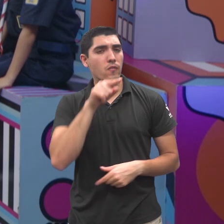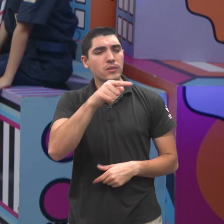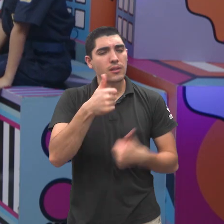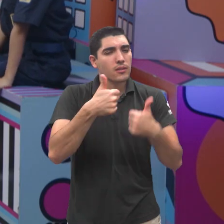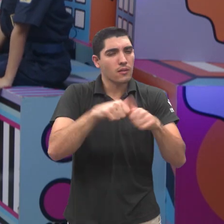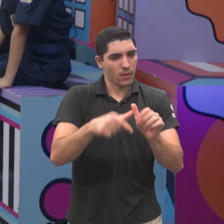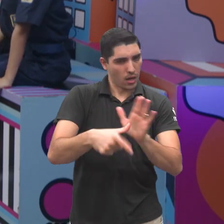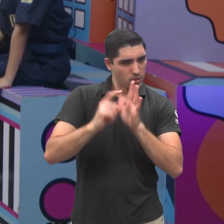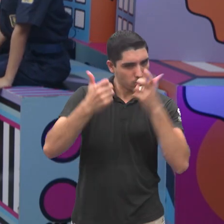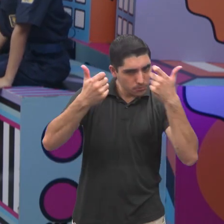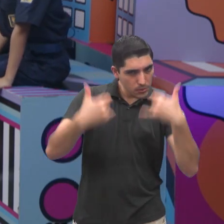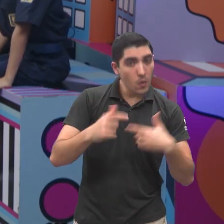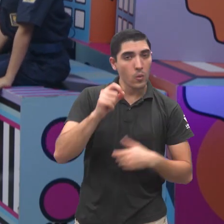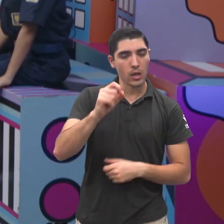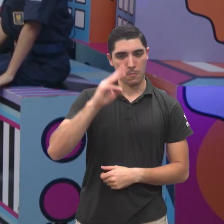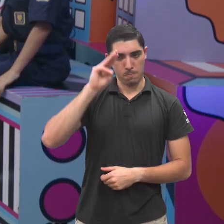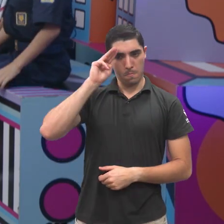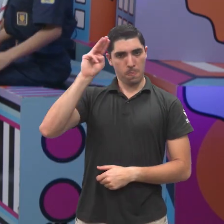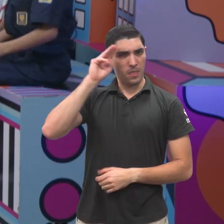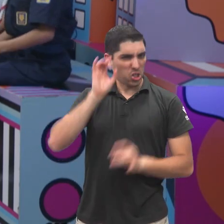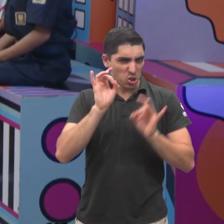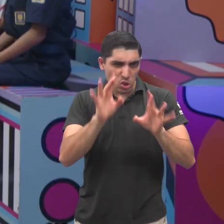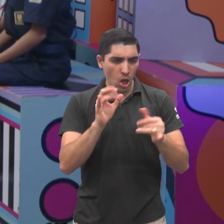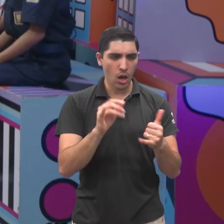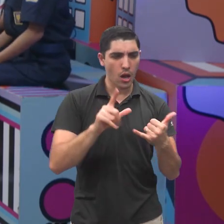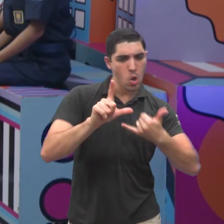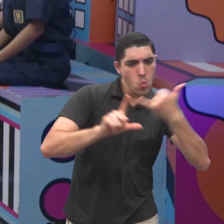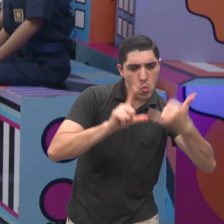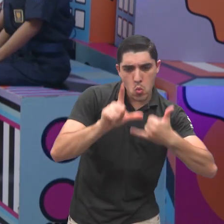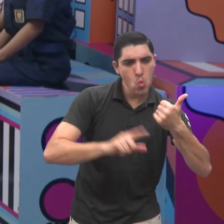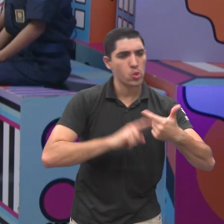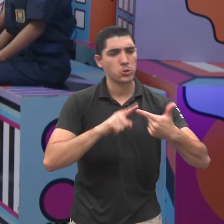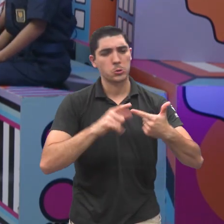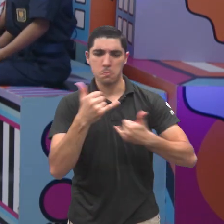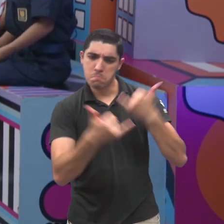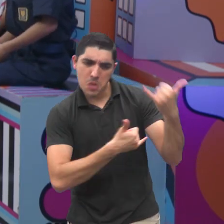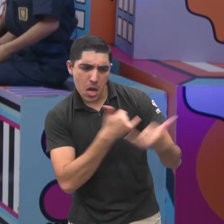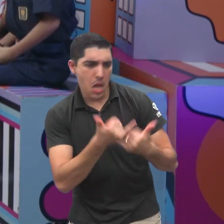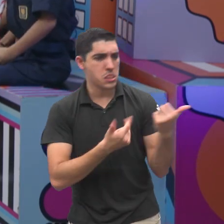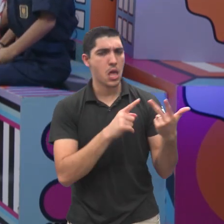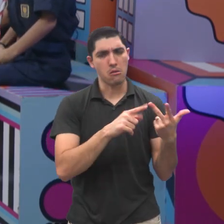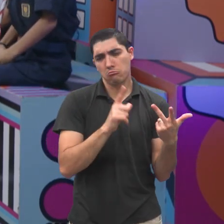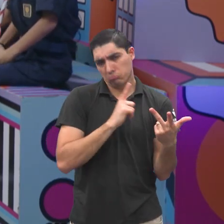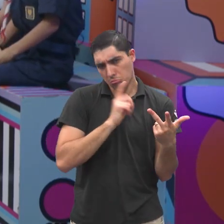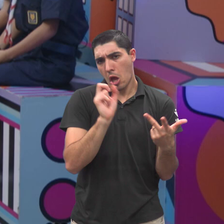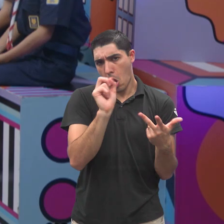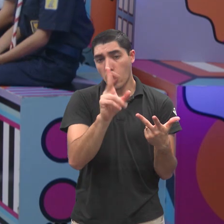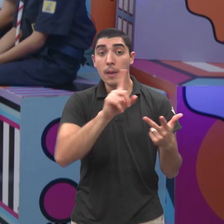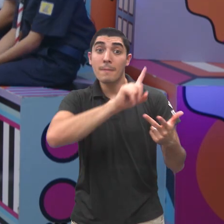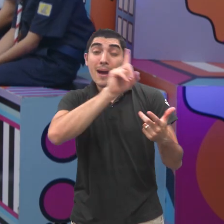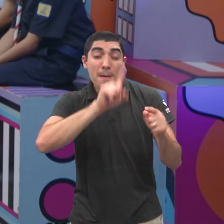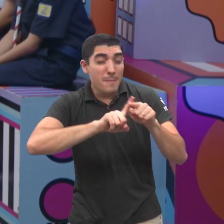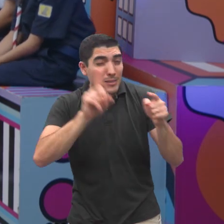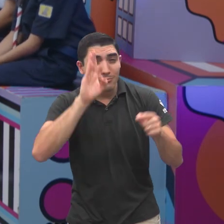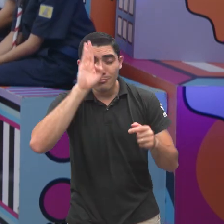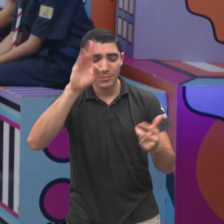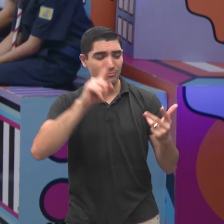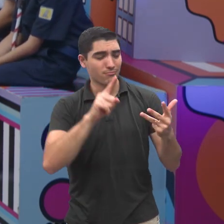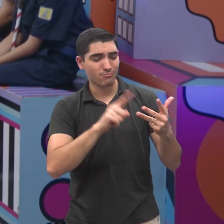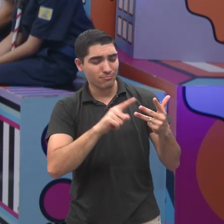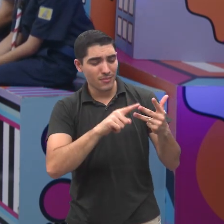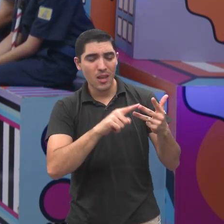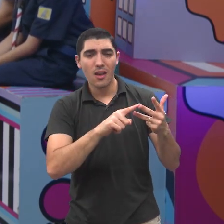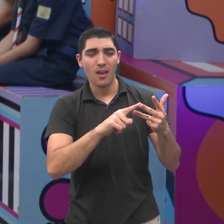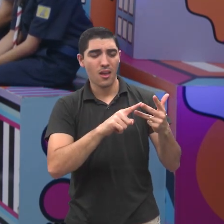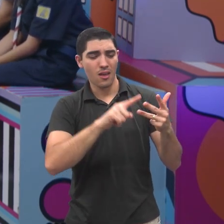um escoteiro vai muito além das atividades lúdicas, das brincadeiras, também tem essa parte, mas também forma para a vida.